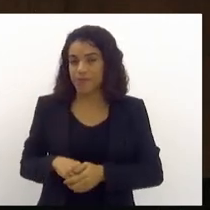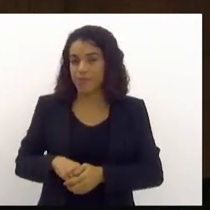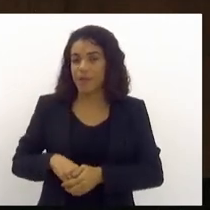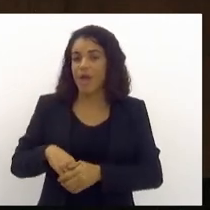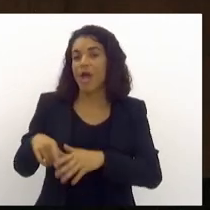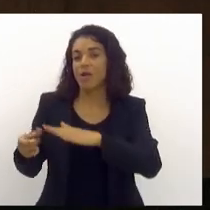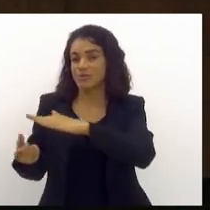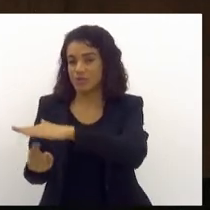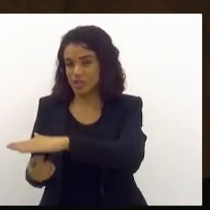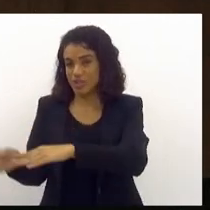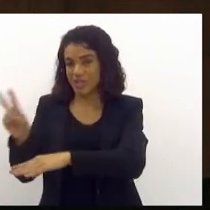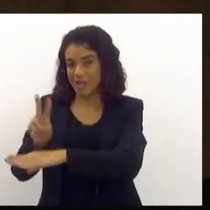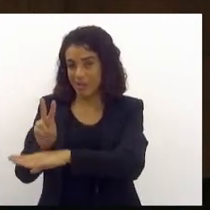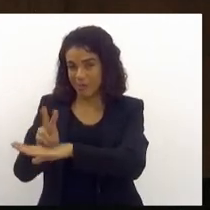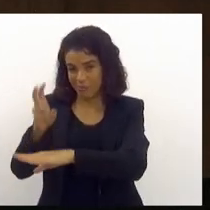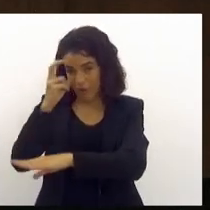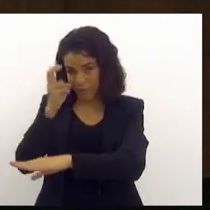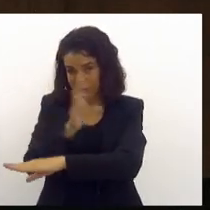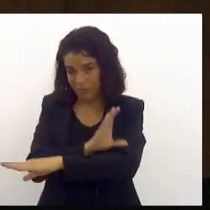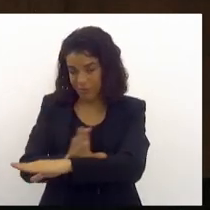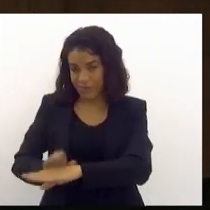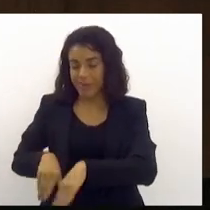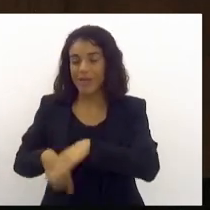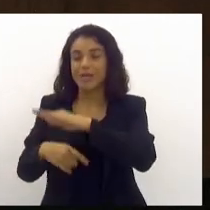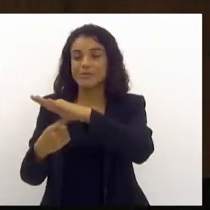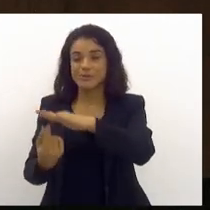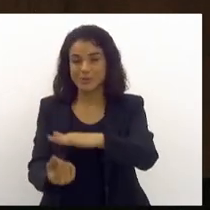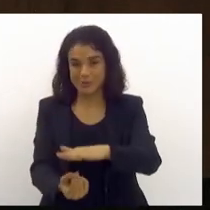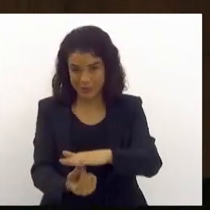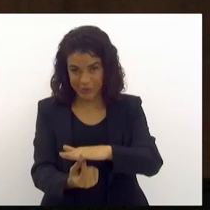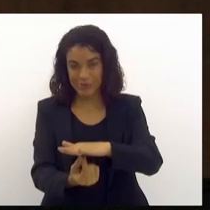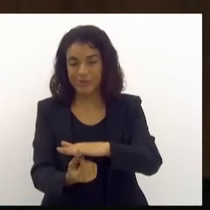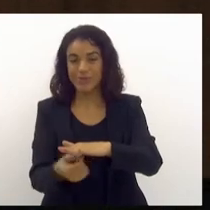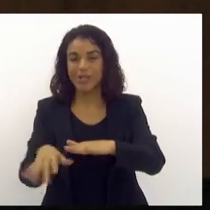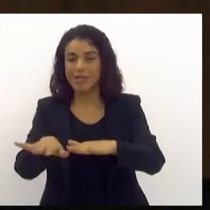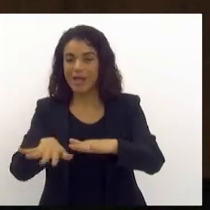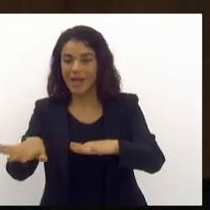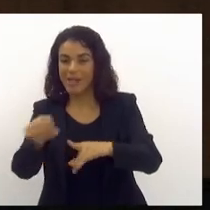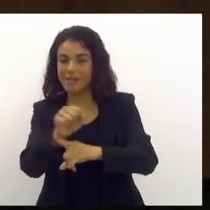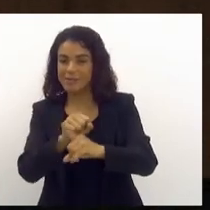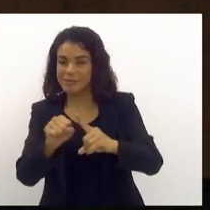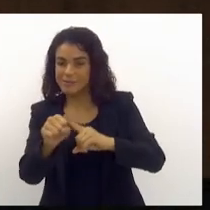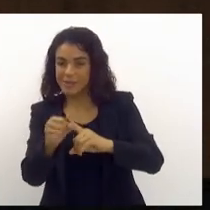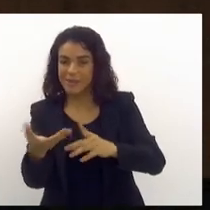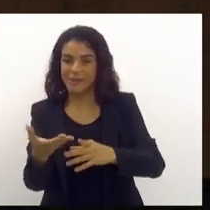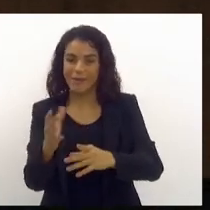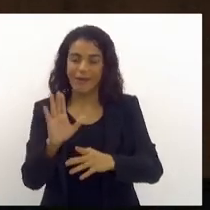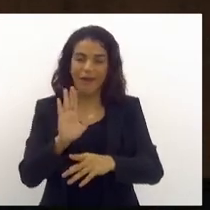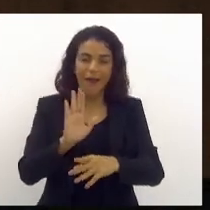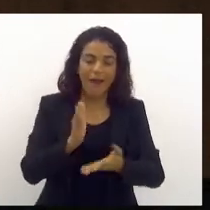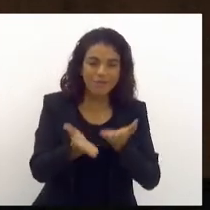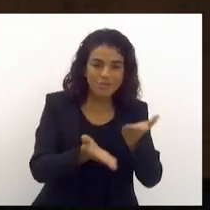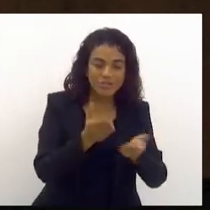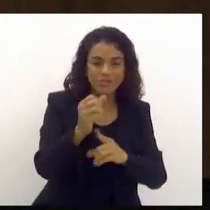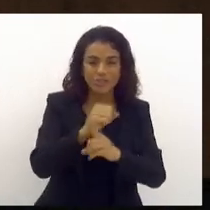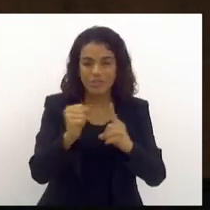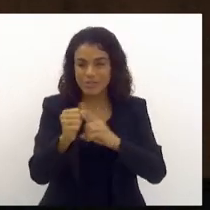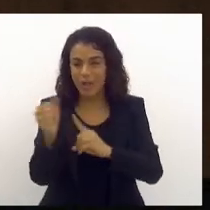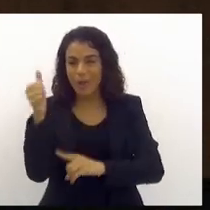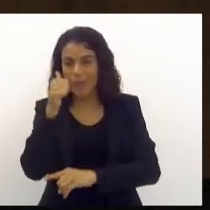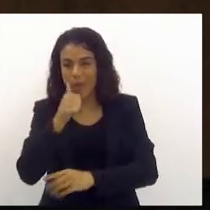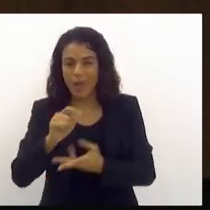Depois era o Fundo da Cultura. E depois aqueles fundos das áreas sociais, assistência social,